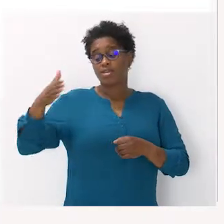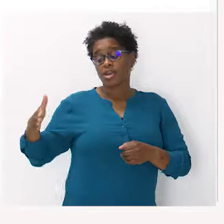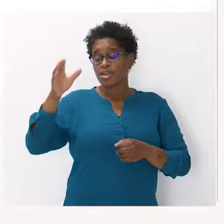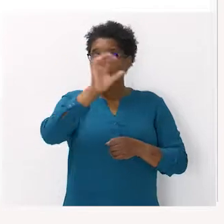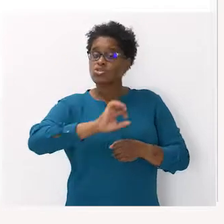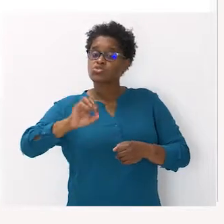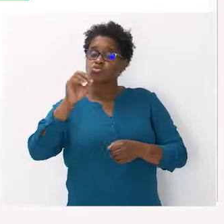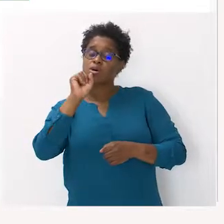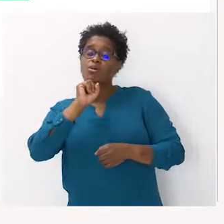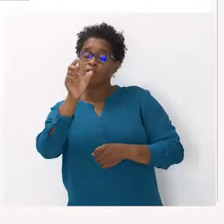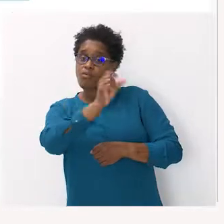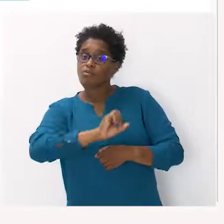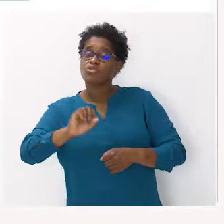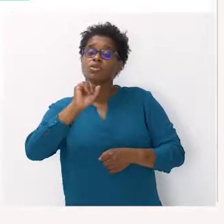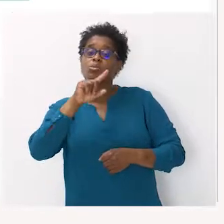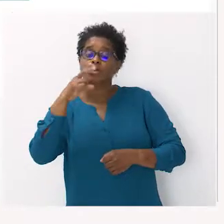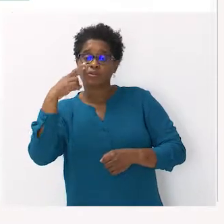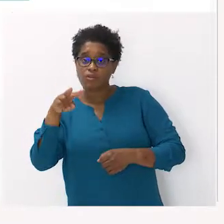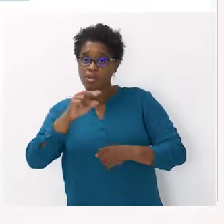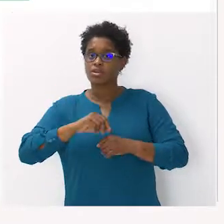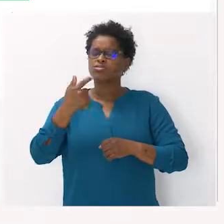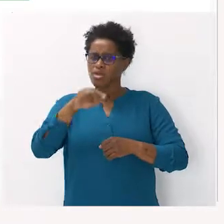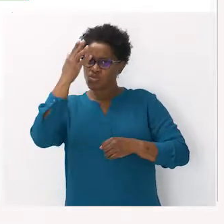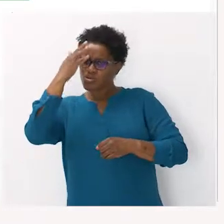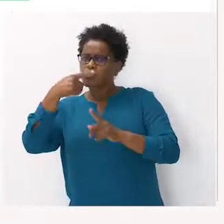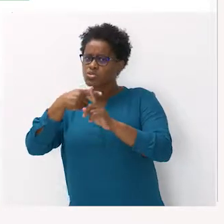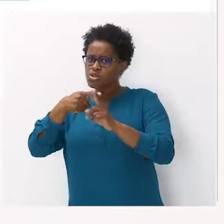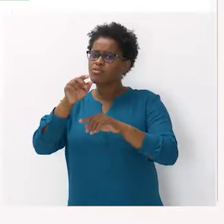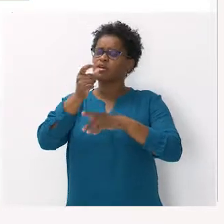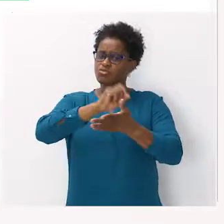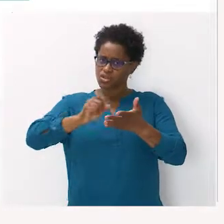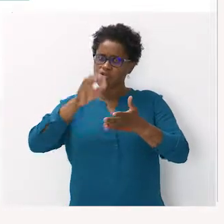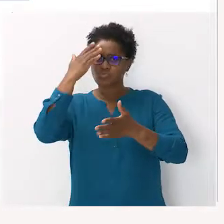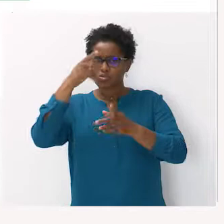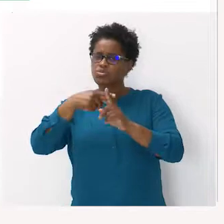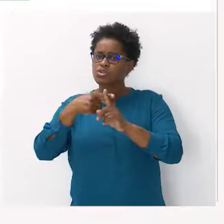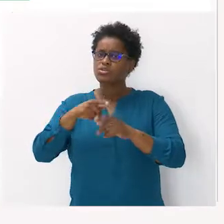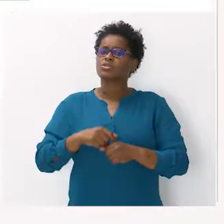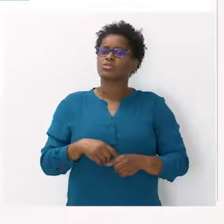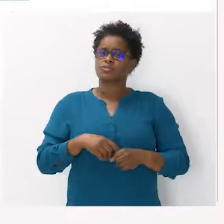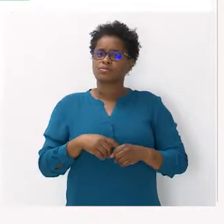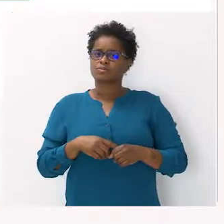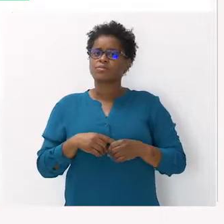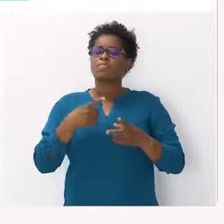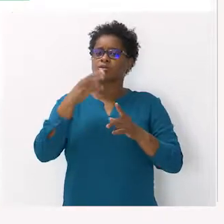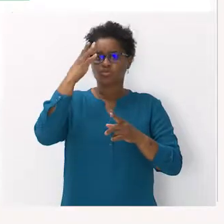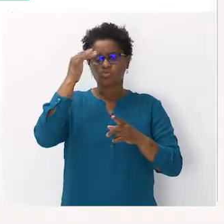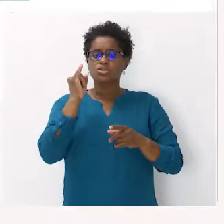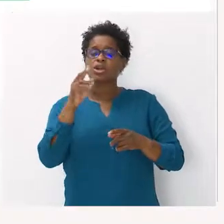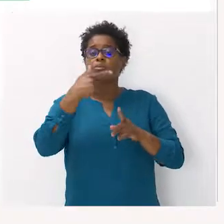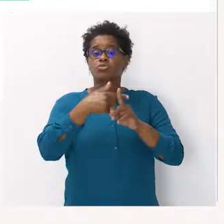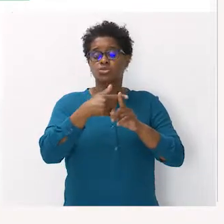direita, como vocês podem ver, nós temos os números positivos. Vamos marcar os números positivos, os inteiros